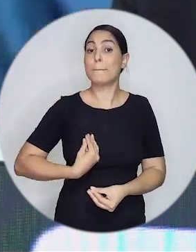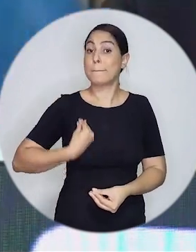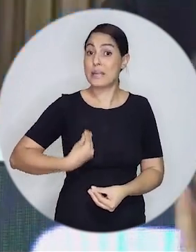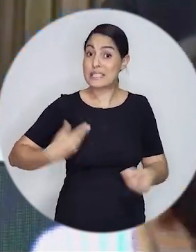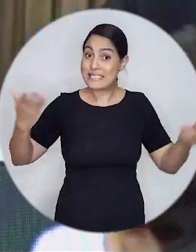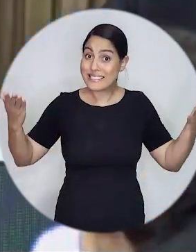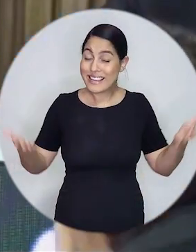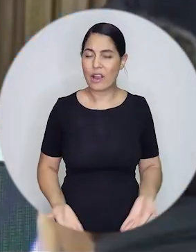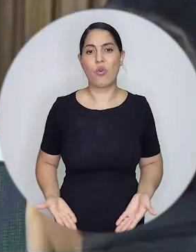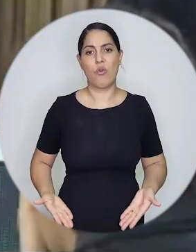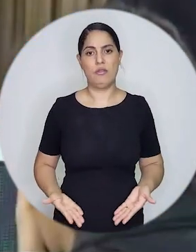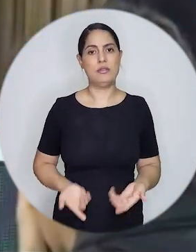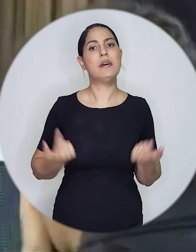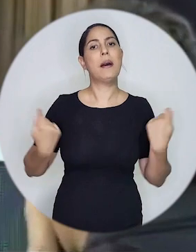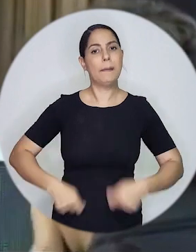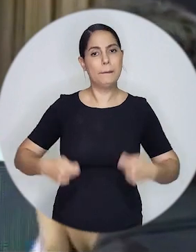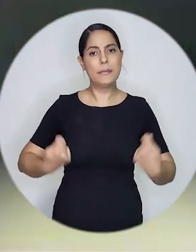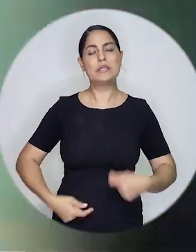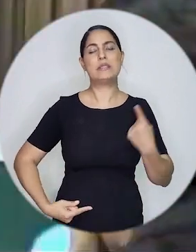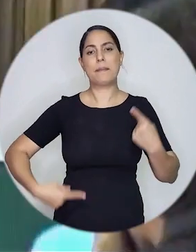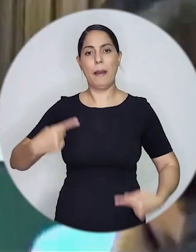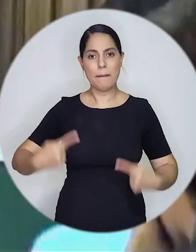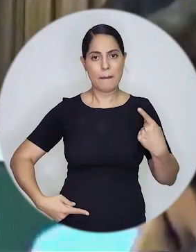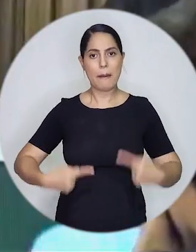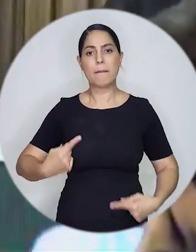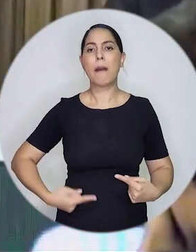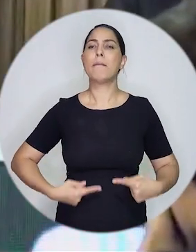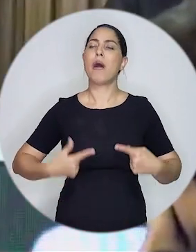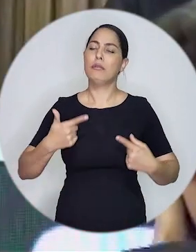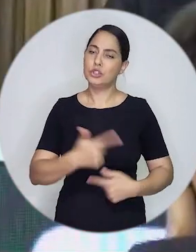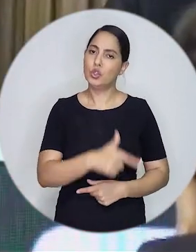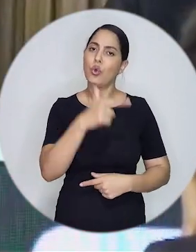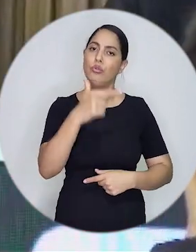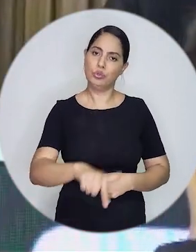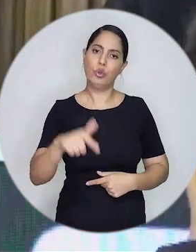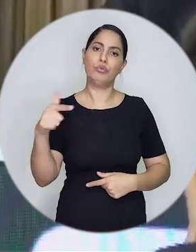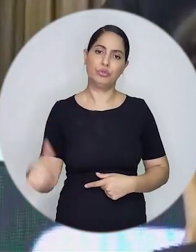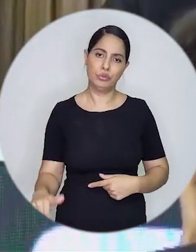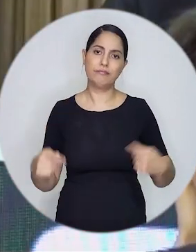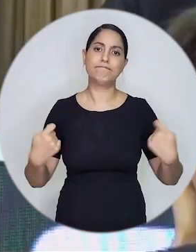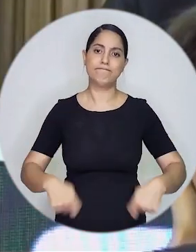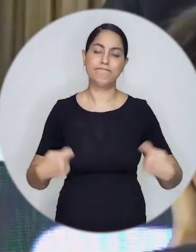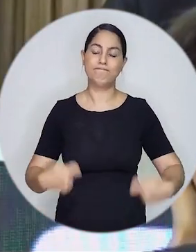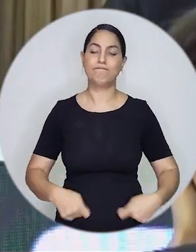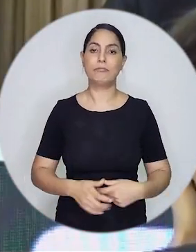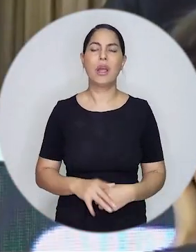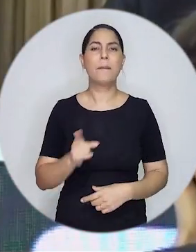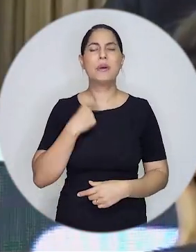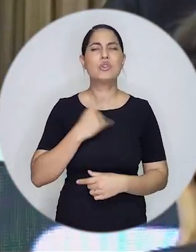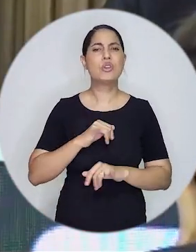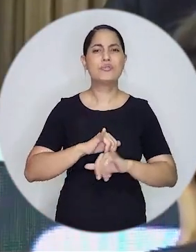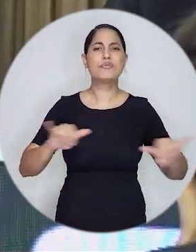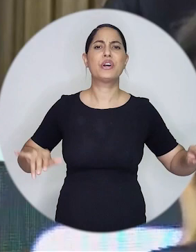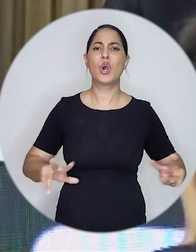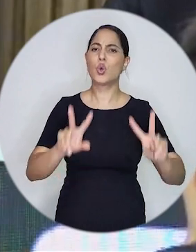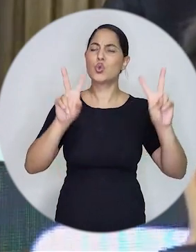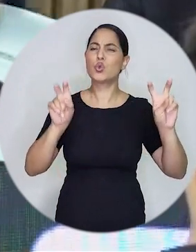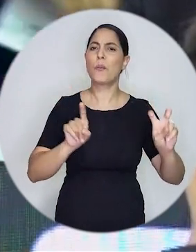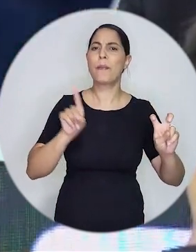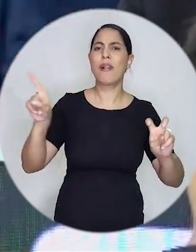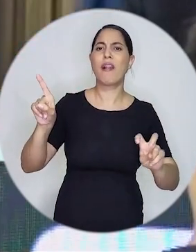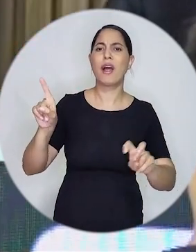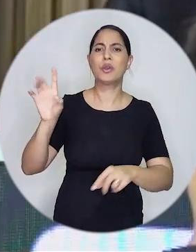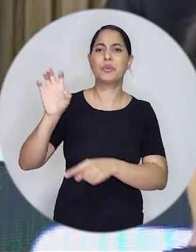mas do presente, mas que ainda precisa ser exaustivamente debatida. Nós, falando propriamente dito do estado de Mato